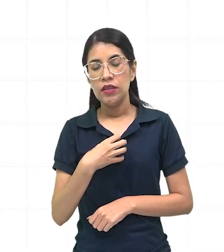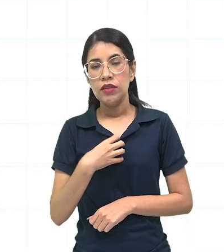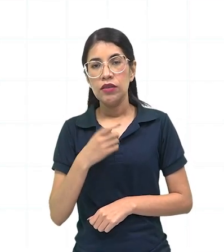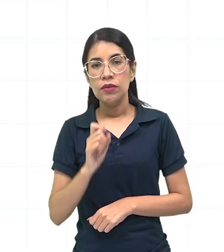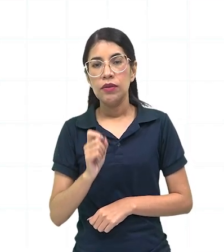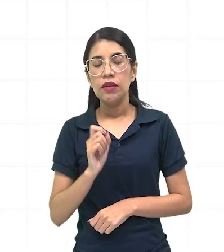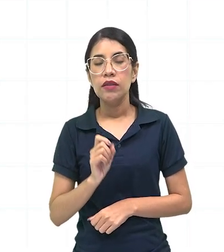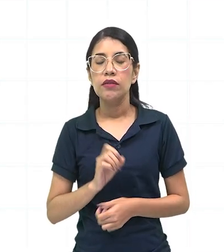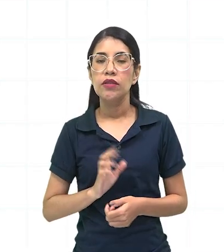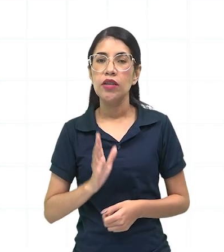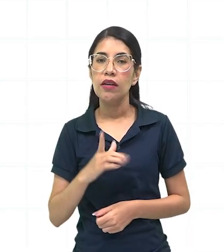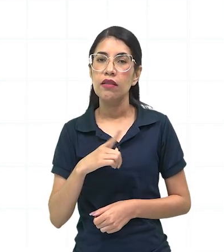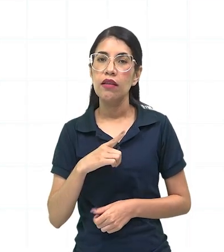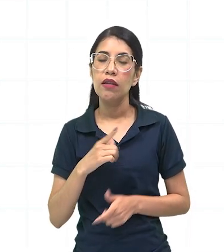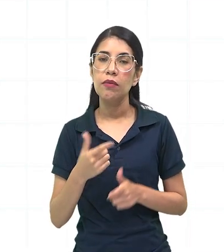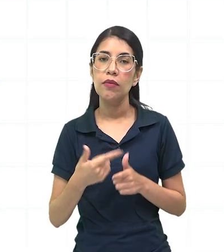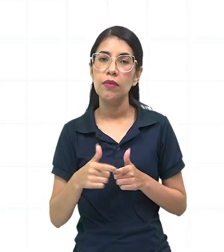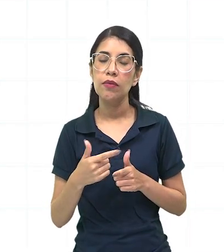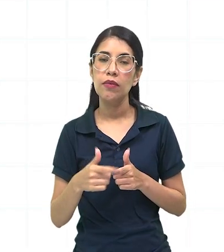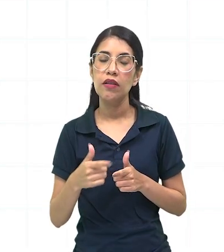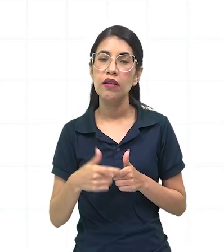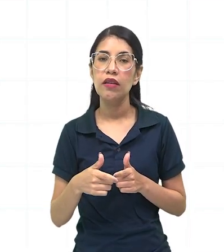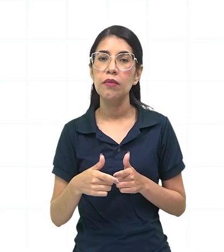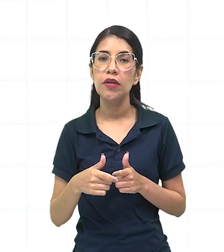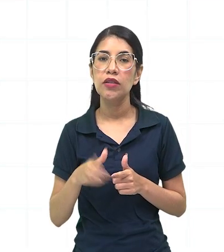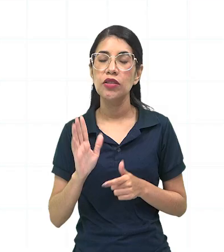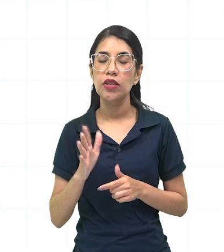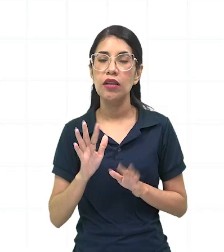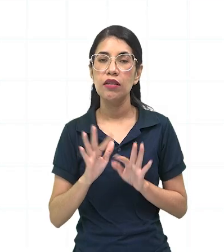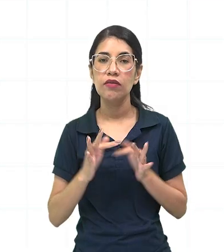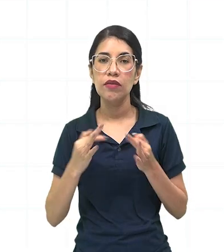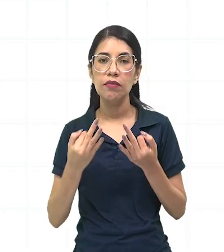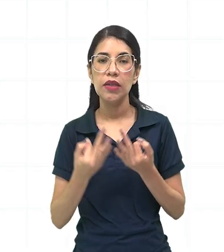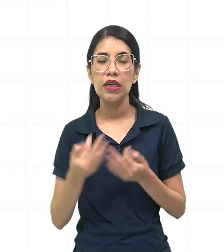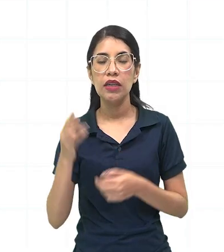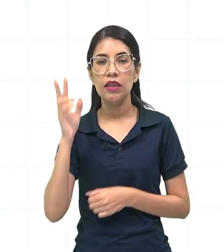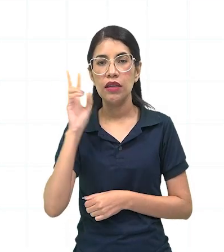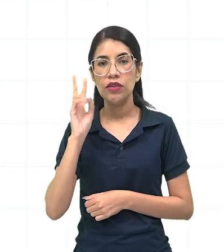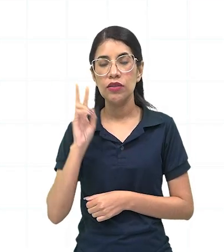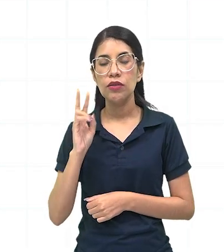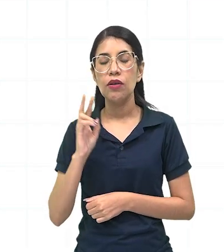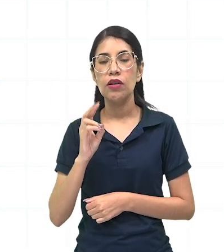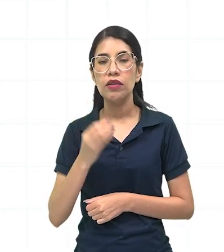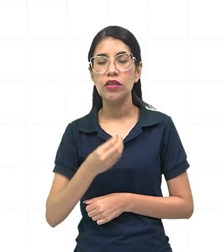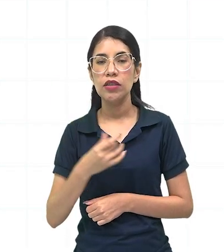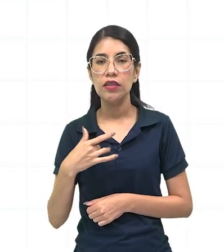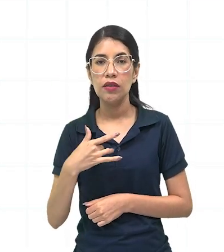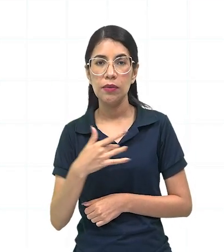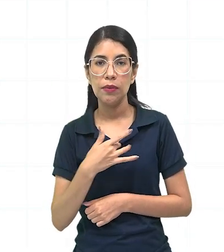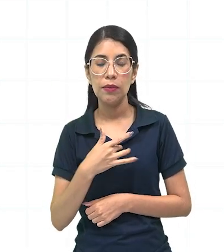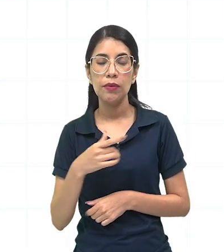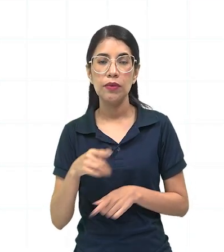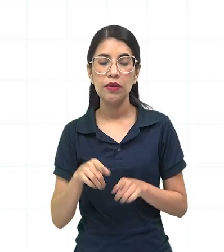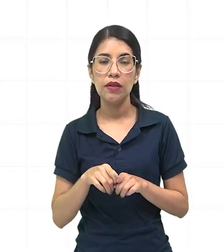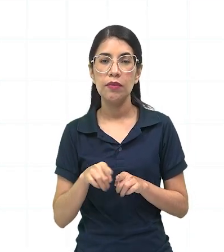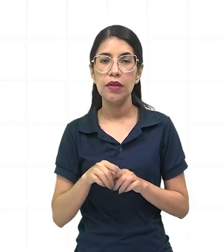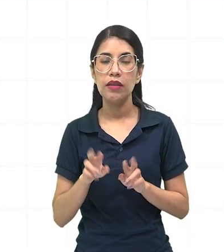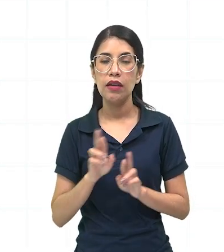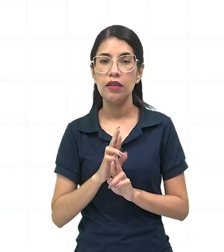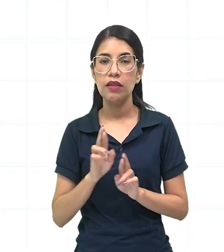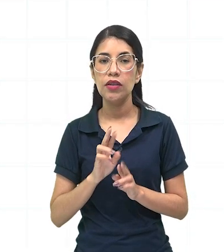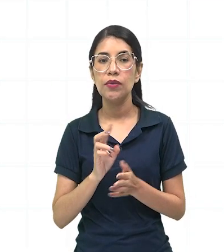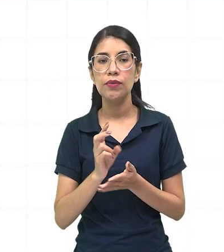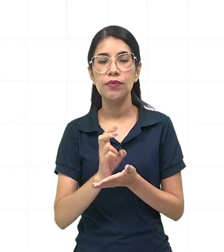já problemas, um histórico, né, um histórico familiar de convulsão, pode estar relacionado com